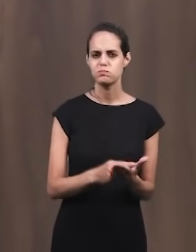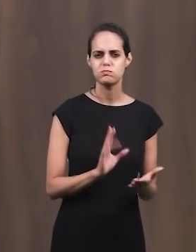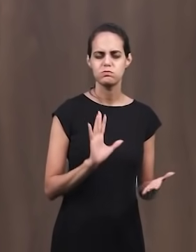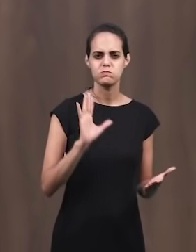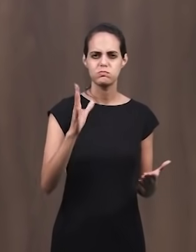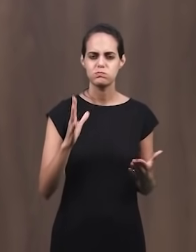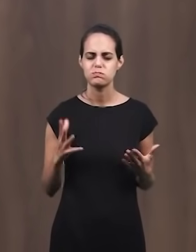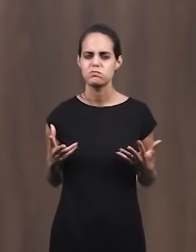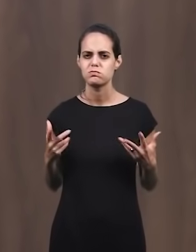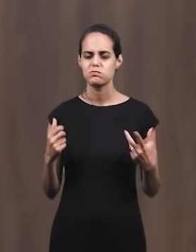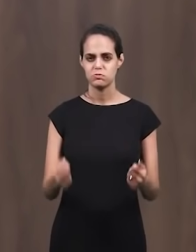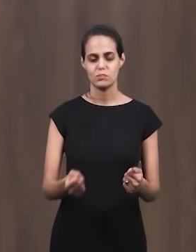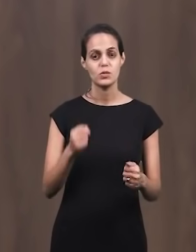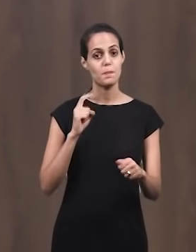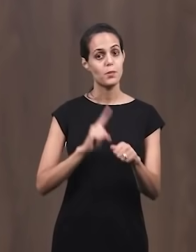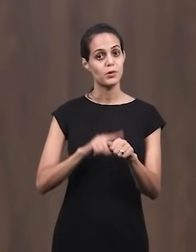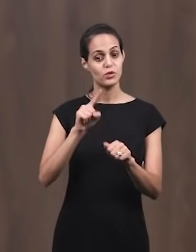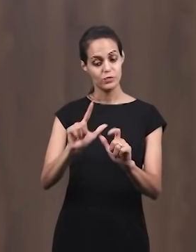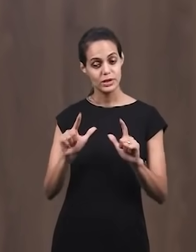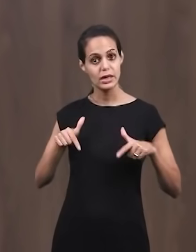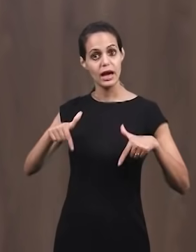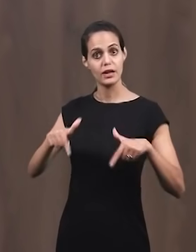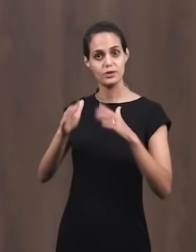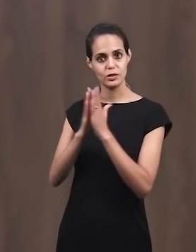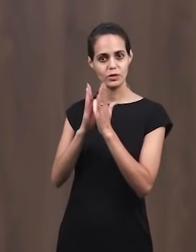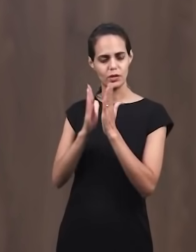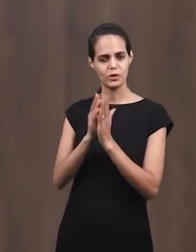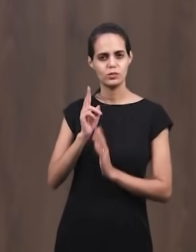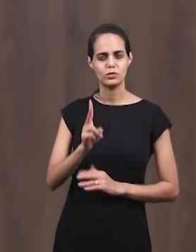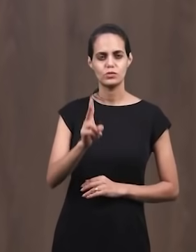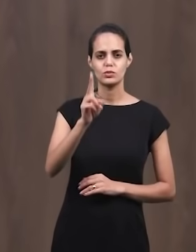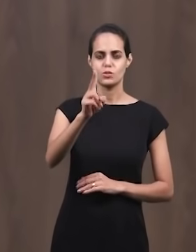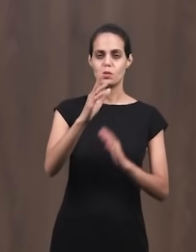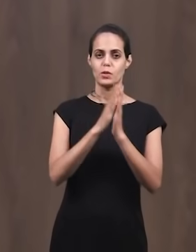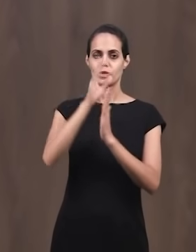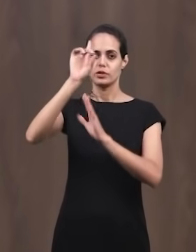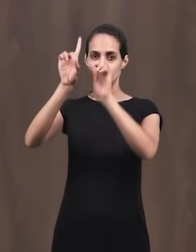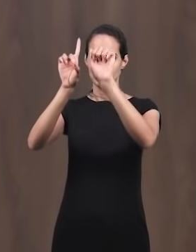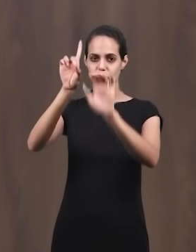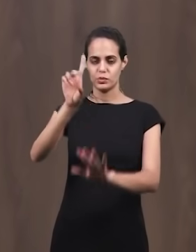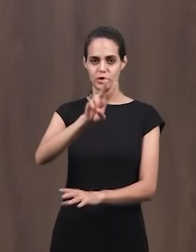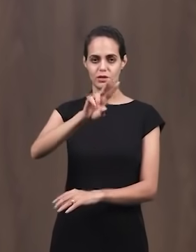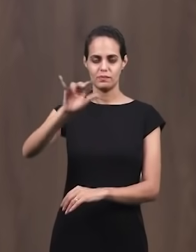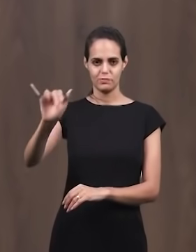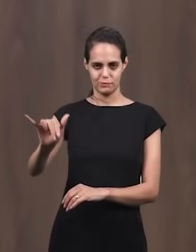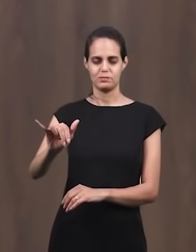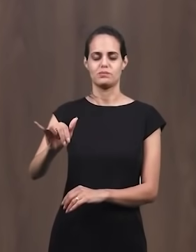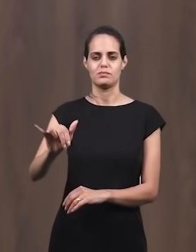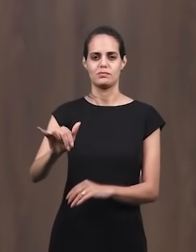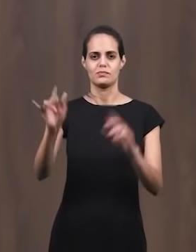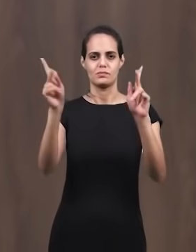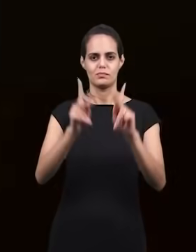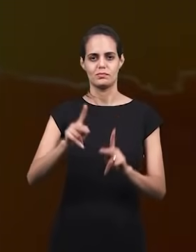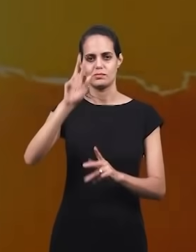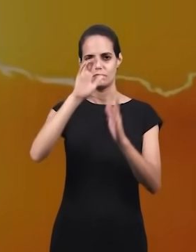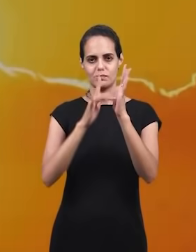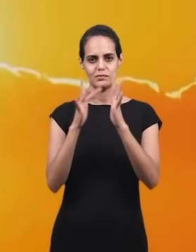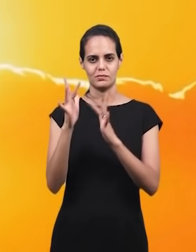efeitos. Continue orando, que Deus quer te responder. Amém? Que Deus abençoe. A paz do Senhor